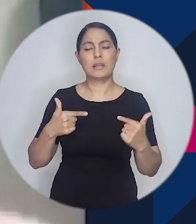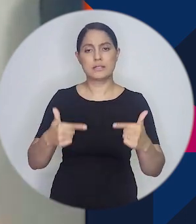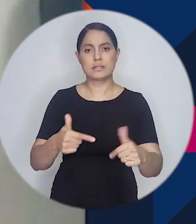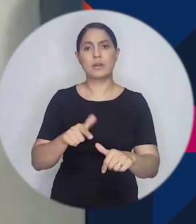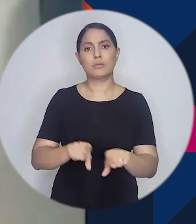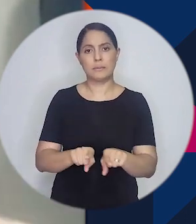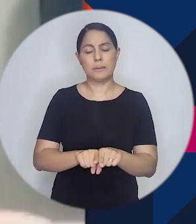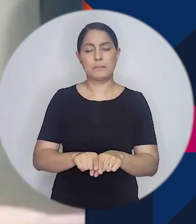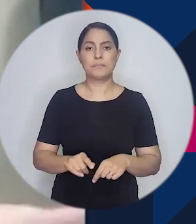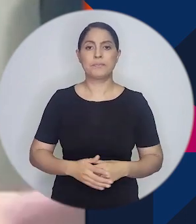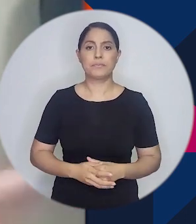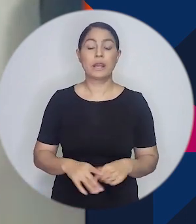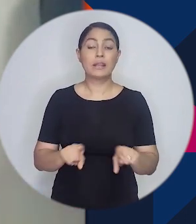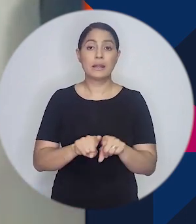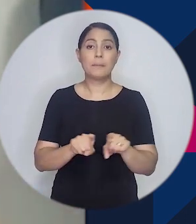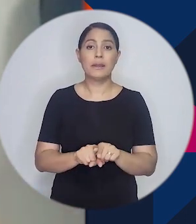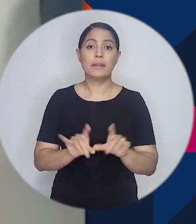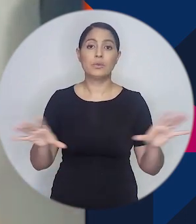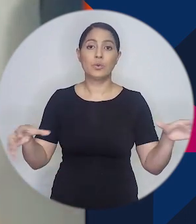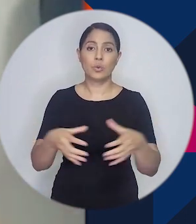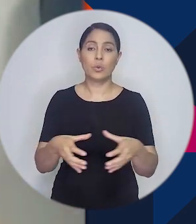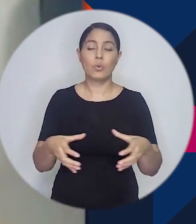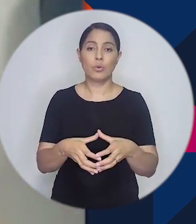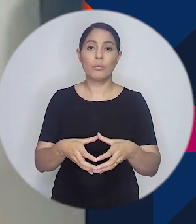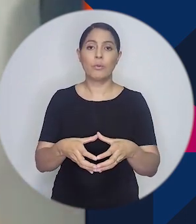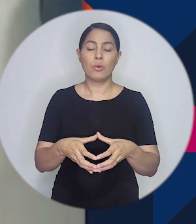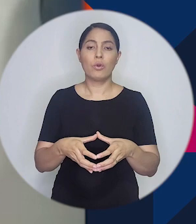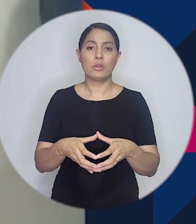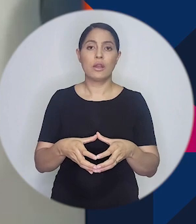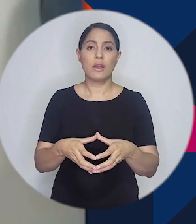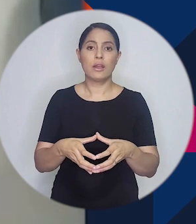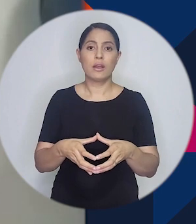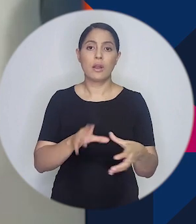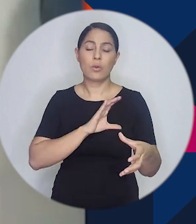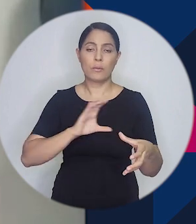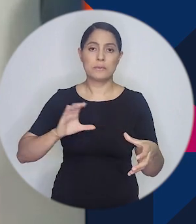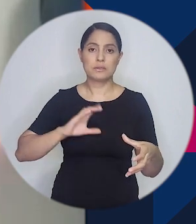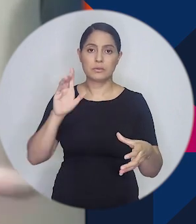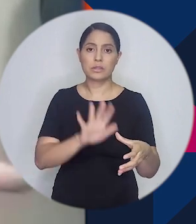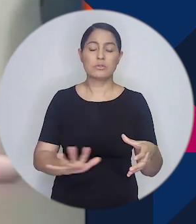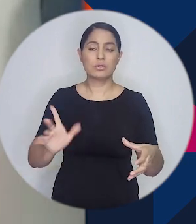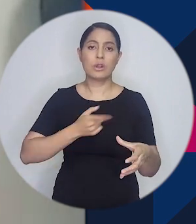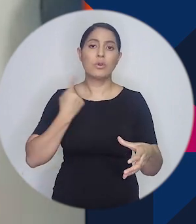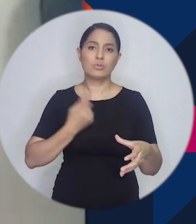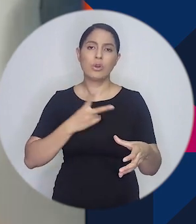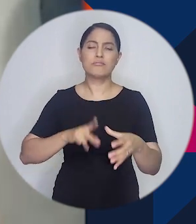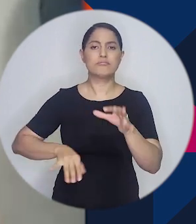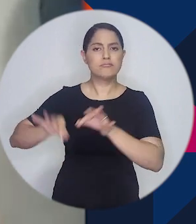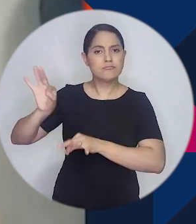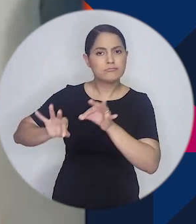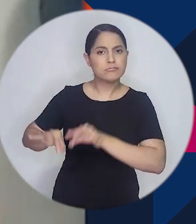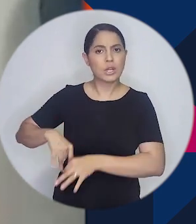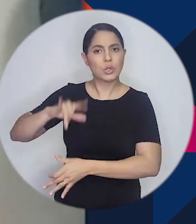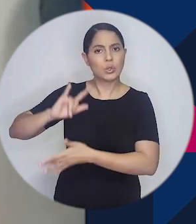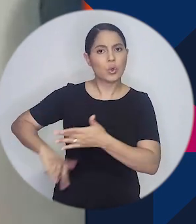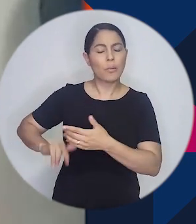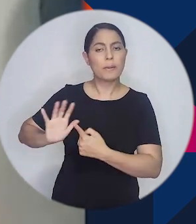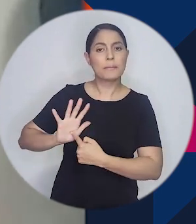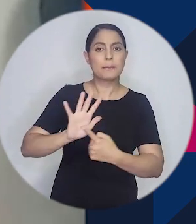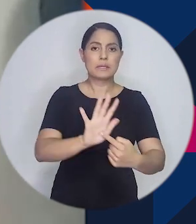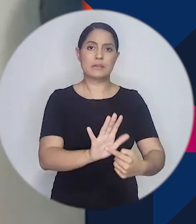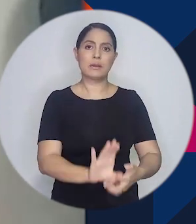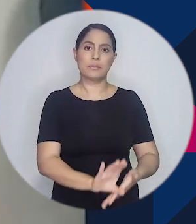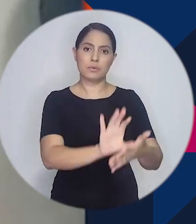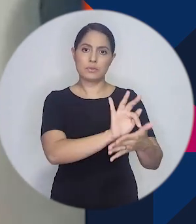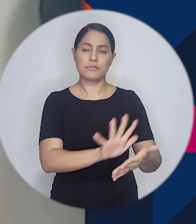da sociedade e também da advocacia. Na Comissão Nacional, nós estamos elaborando um projeto para que a gente possa apresentar para o Conselho